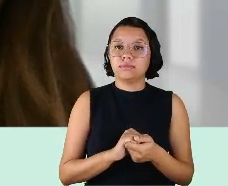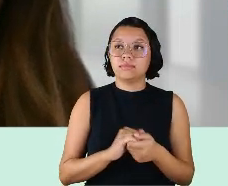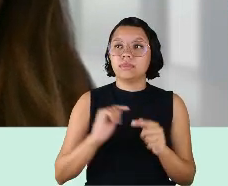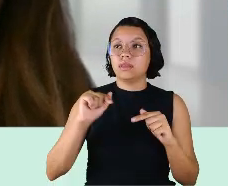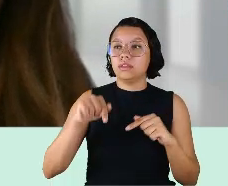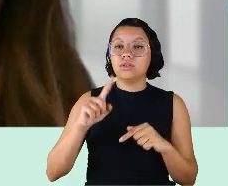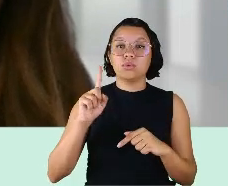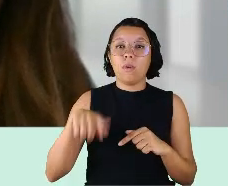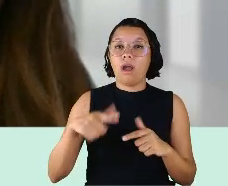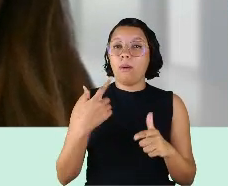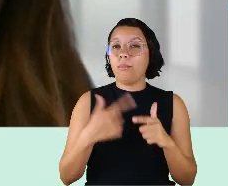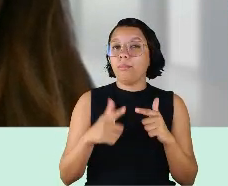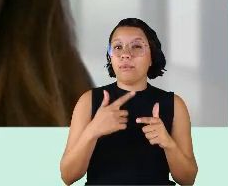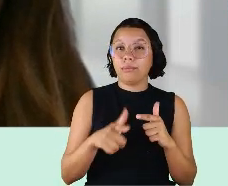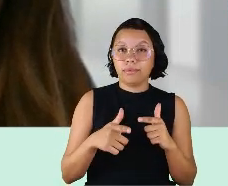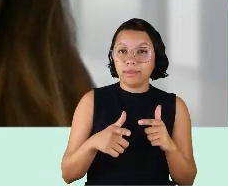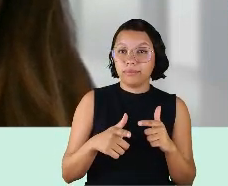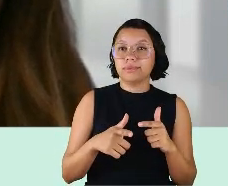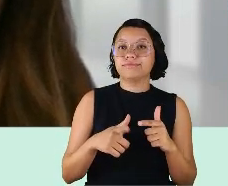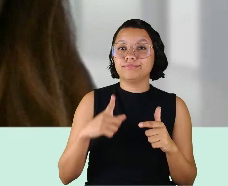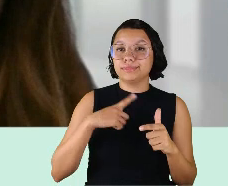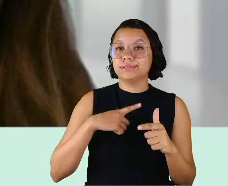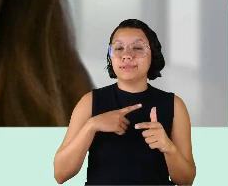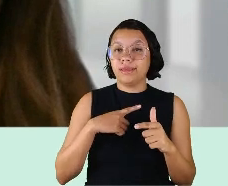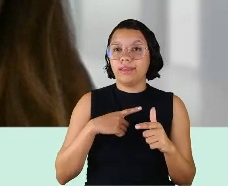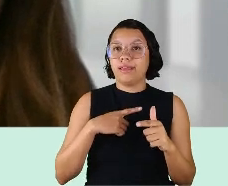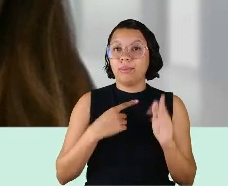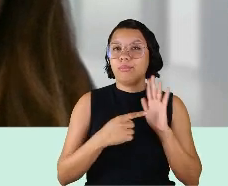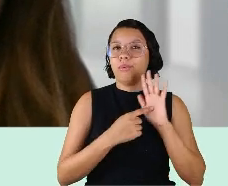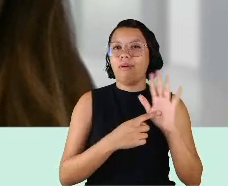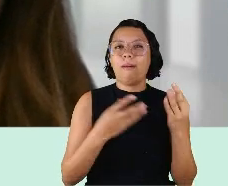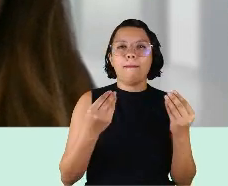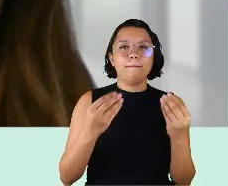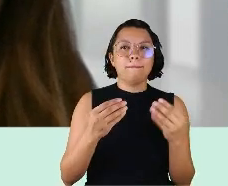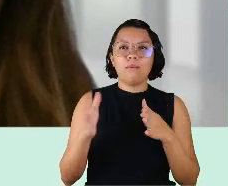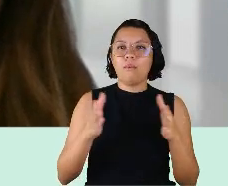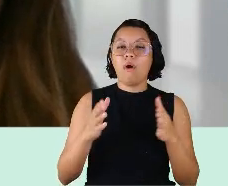E isto é um problema que tem aparecido no plantão.